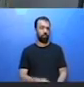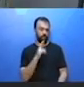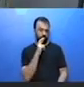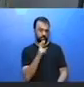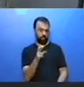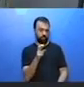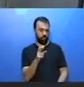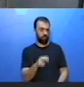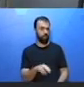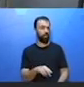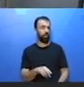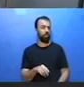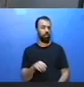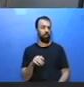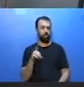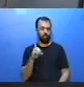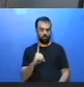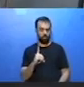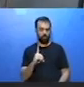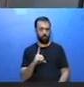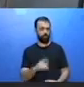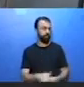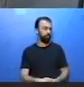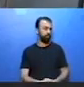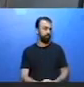Que é a alternativa D.